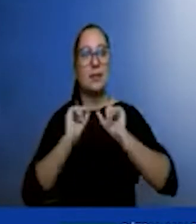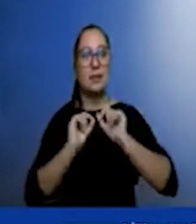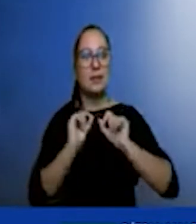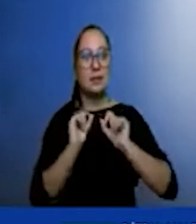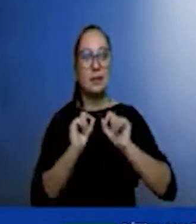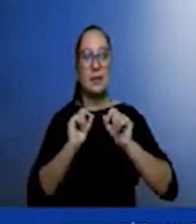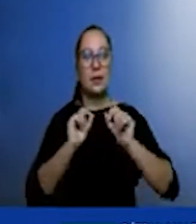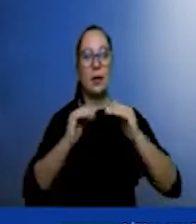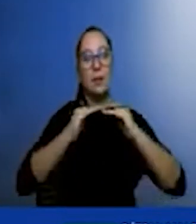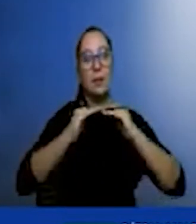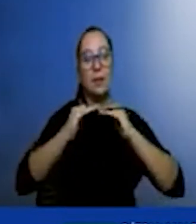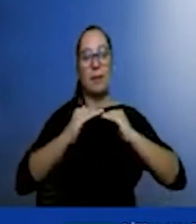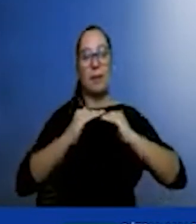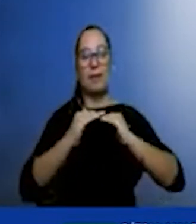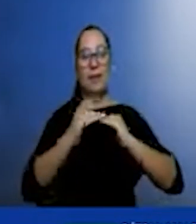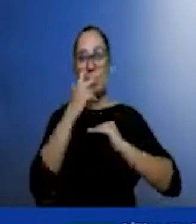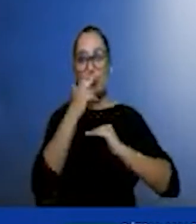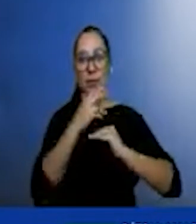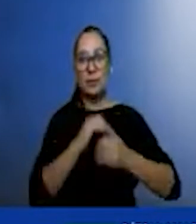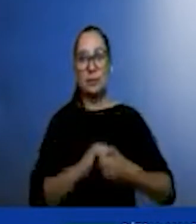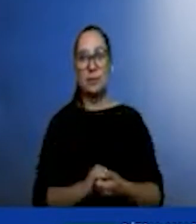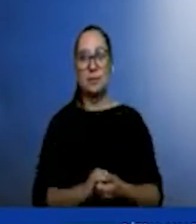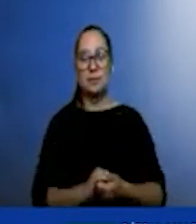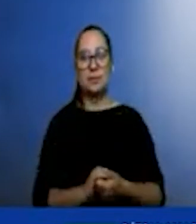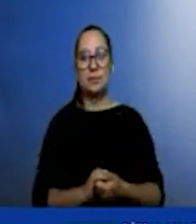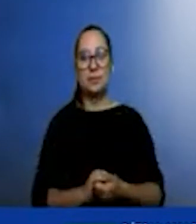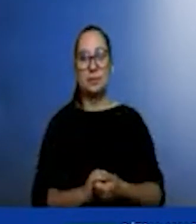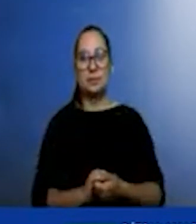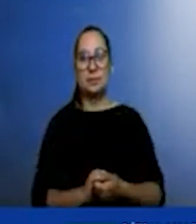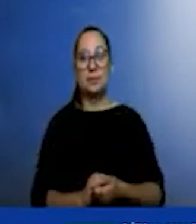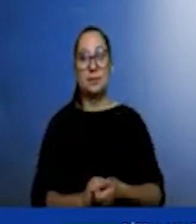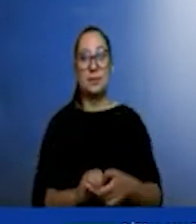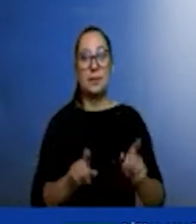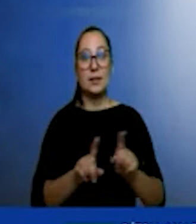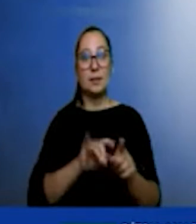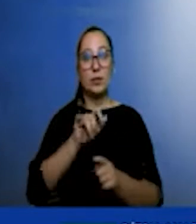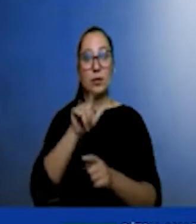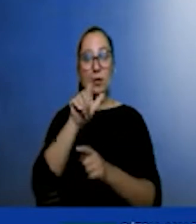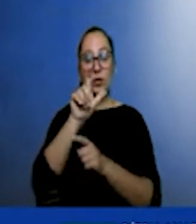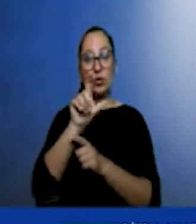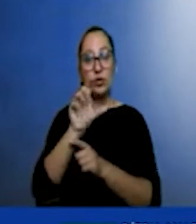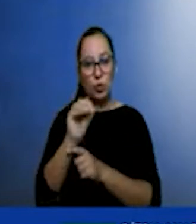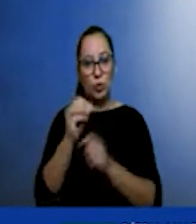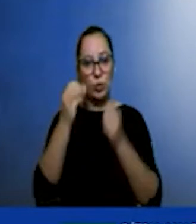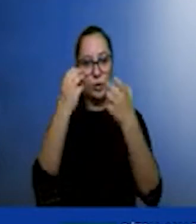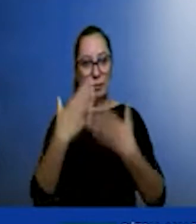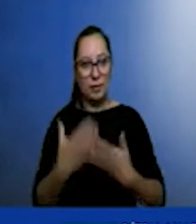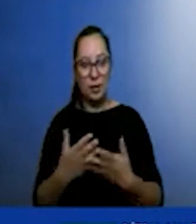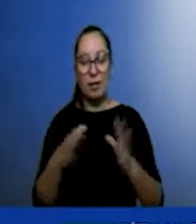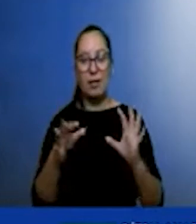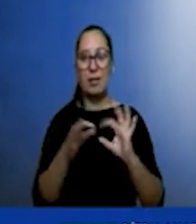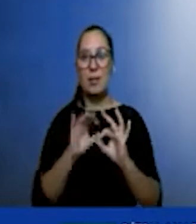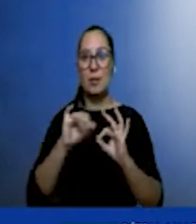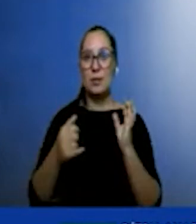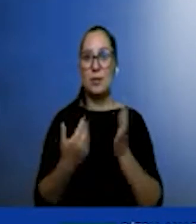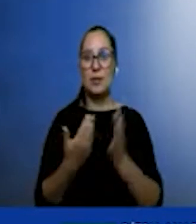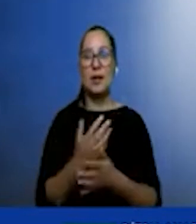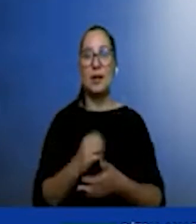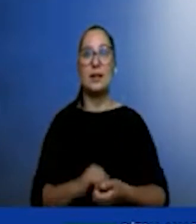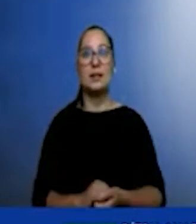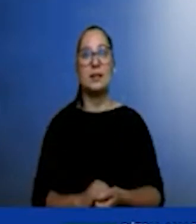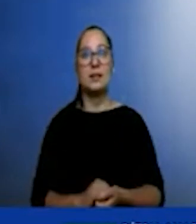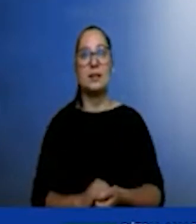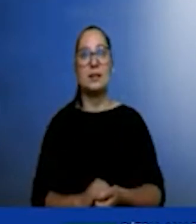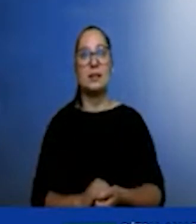cruzar. Não, eu acho que o Júlio também trouxe algumas oportunidades aqui, já trazendo a Bárbara para o jogo. Né? A gente falou muito de oportunidade